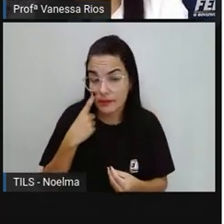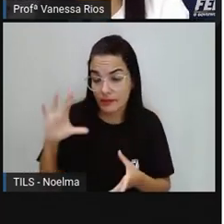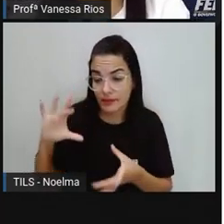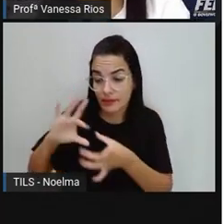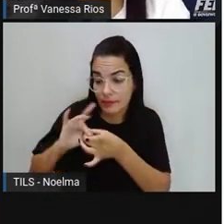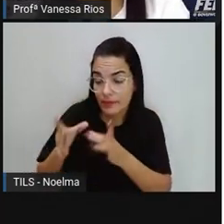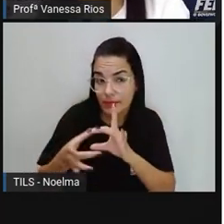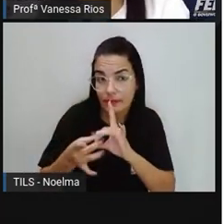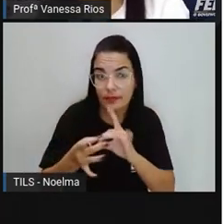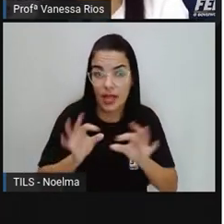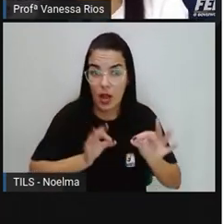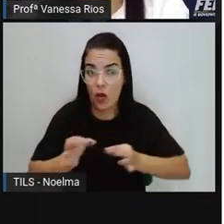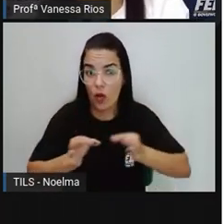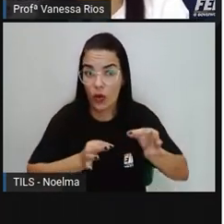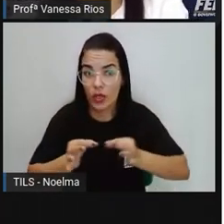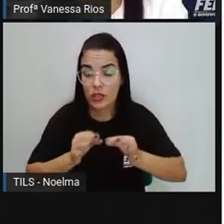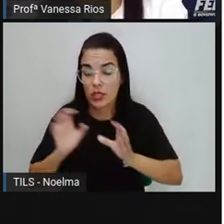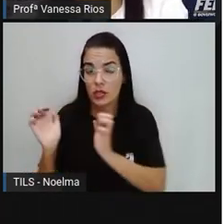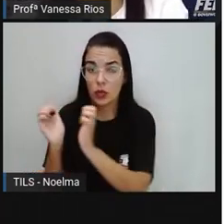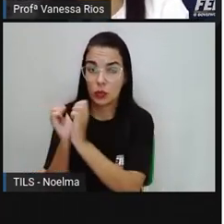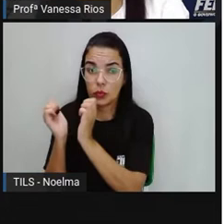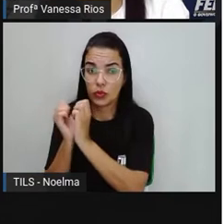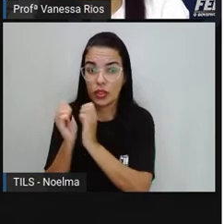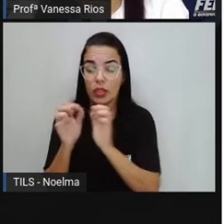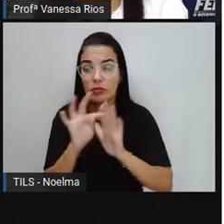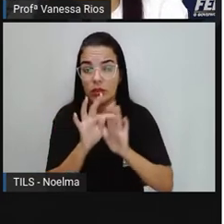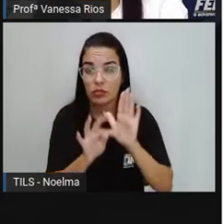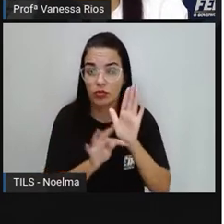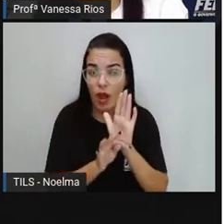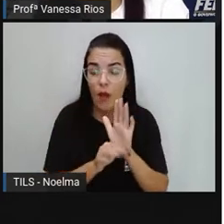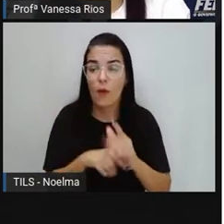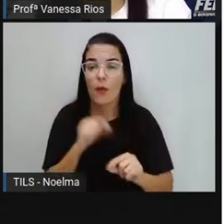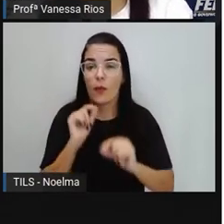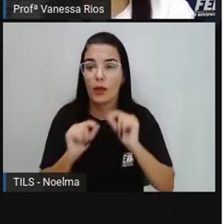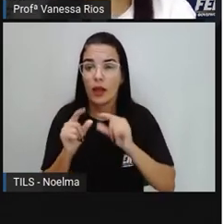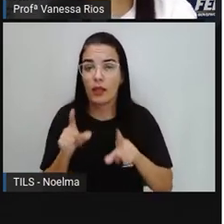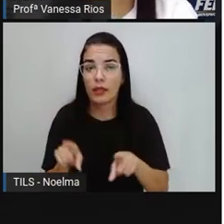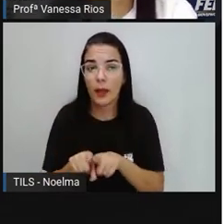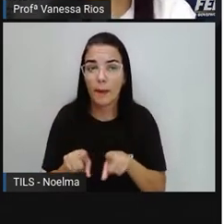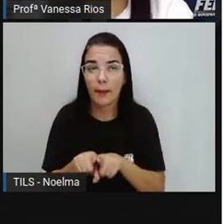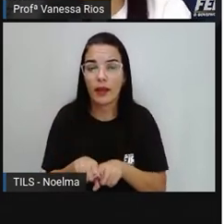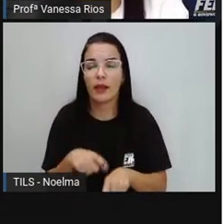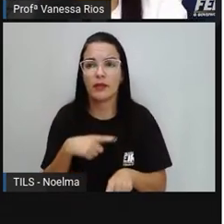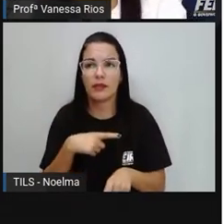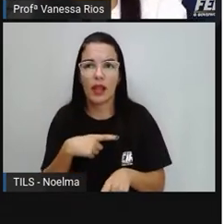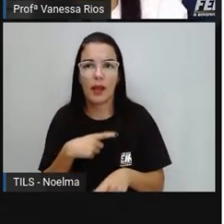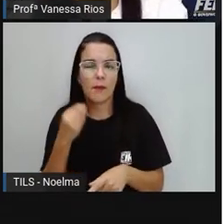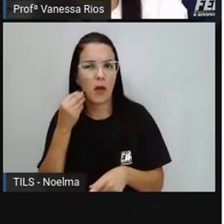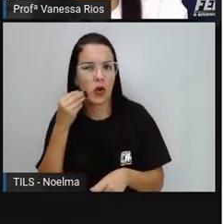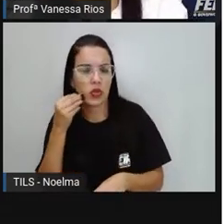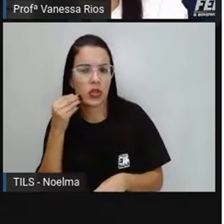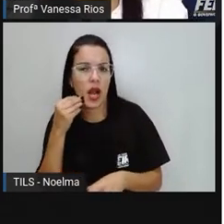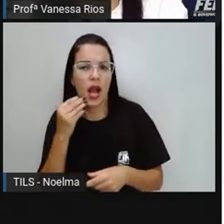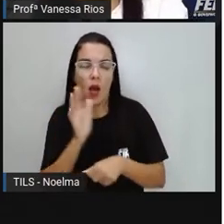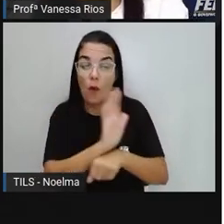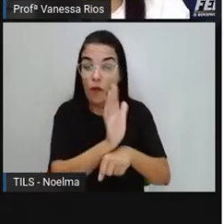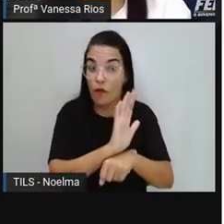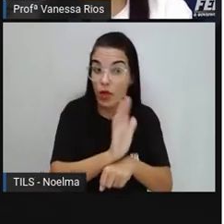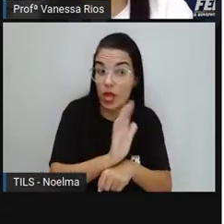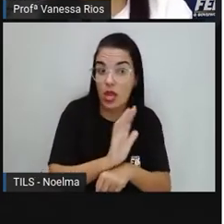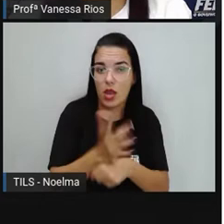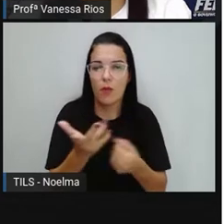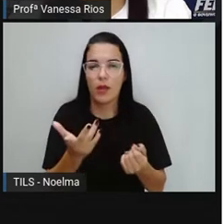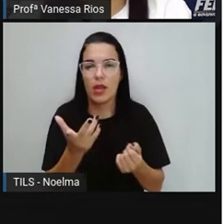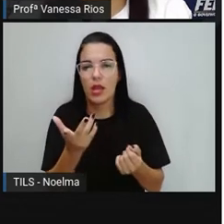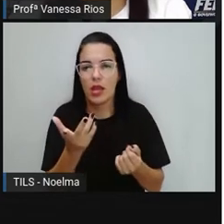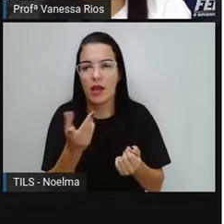de organização desse gênero textual, que além de apresentar a obra, né, de comentar sobre